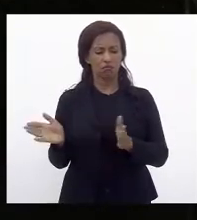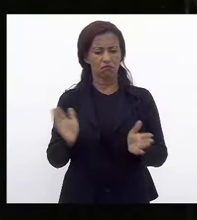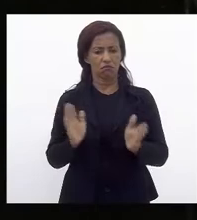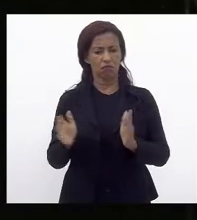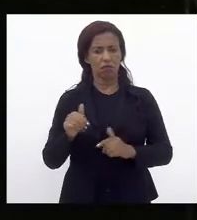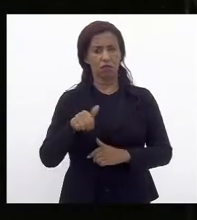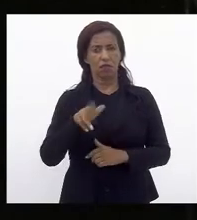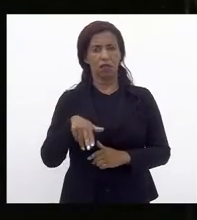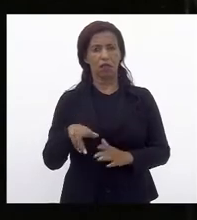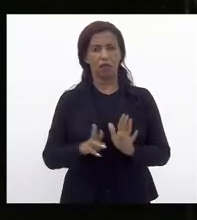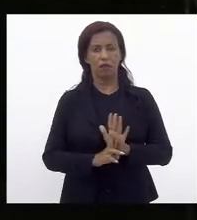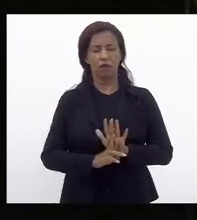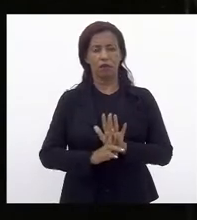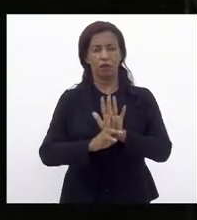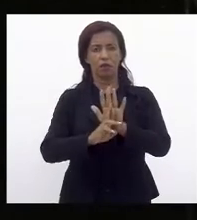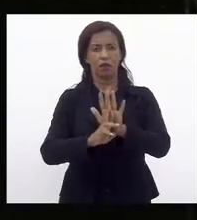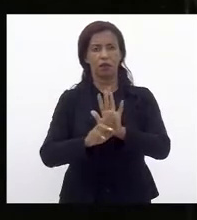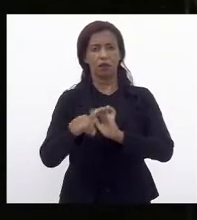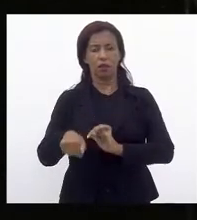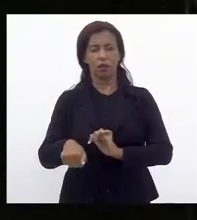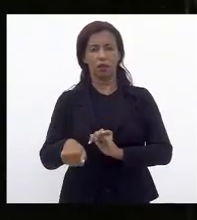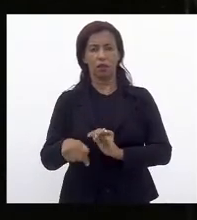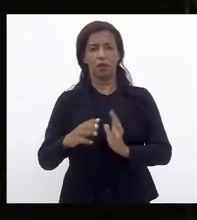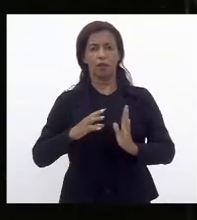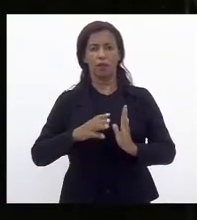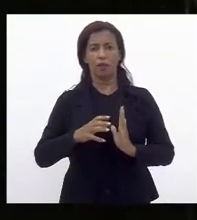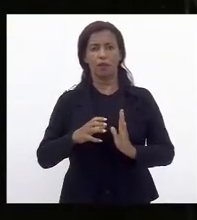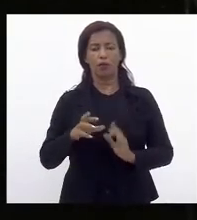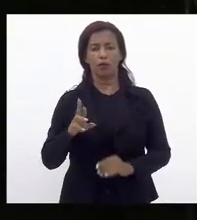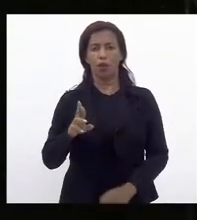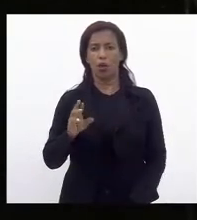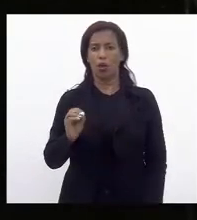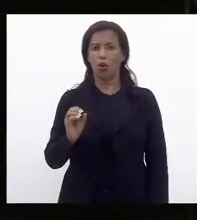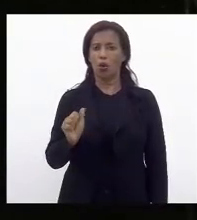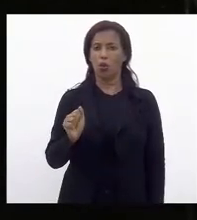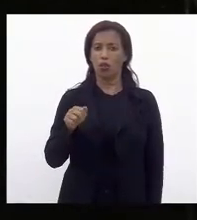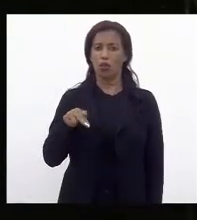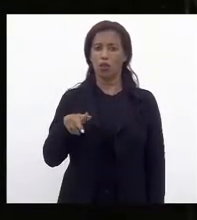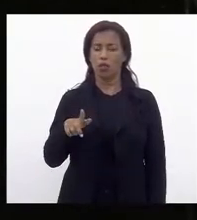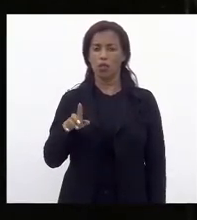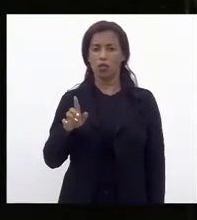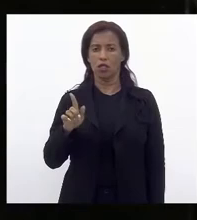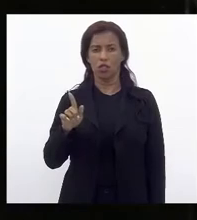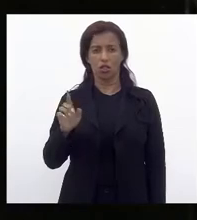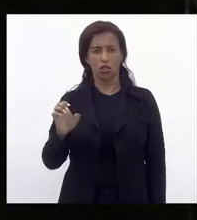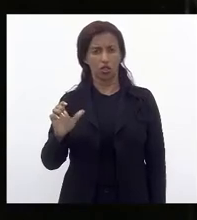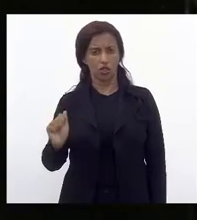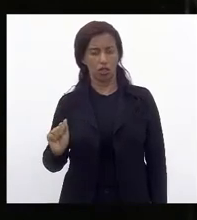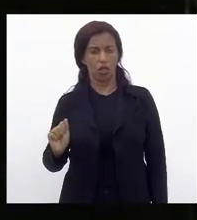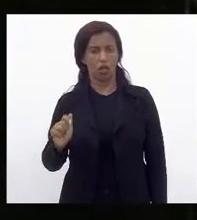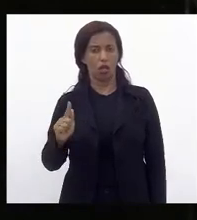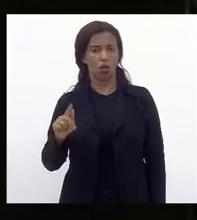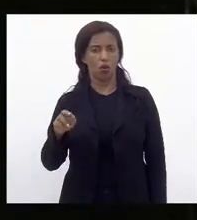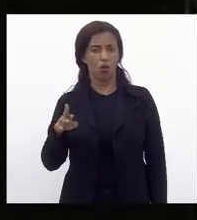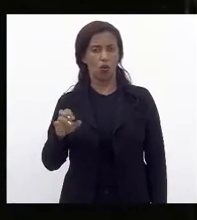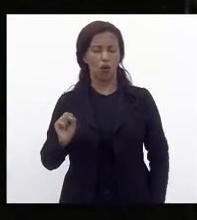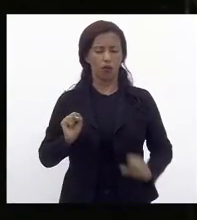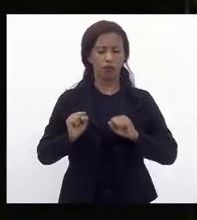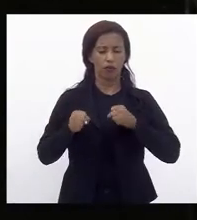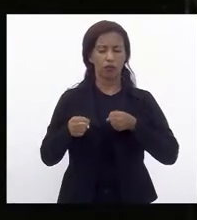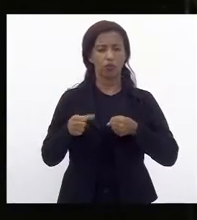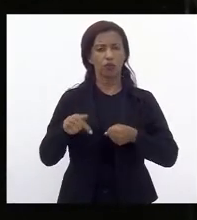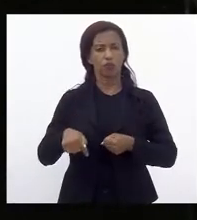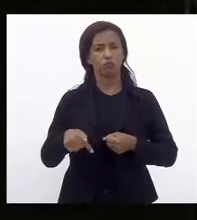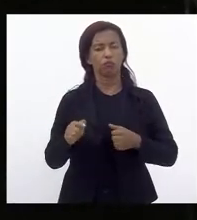quem estava representando aqui o seu partido era a deputada Rosângela Gomes, e que fez um esforço na casa